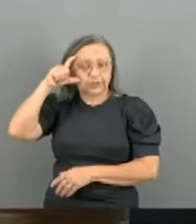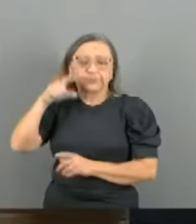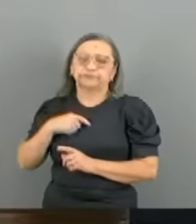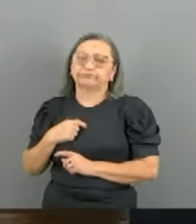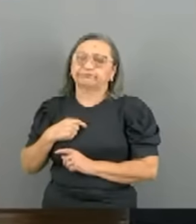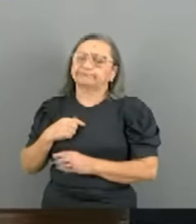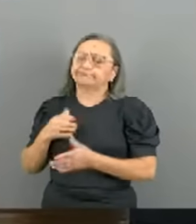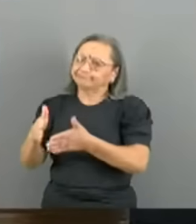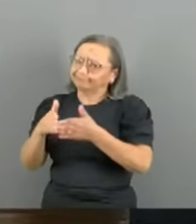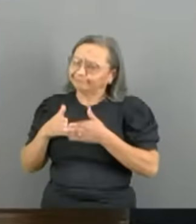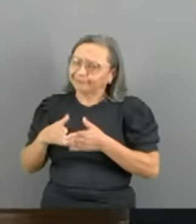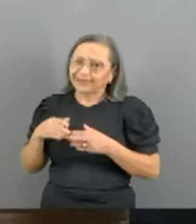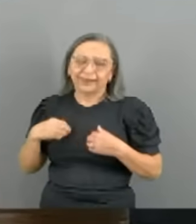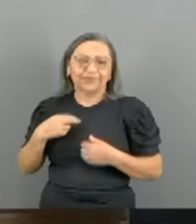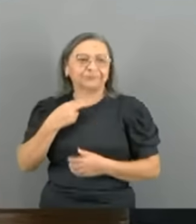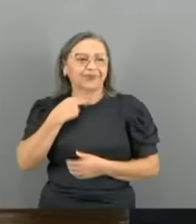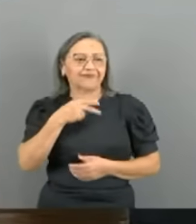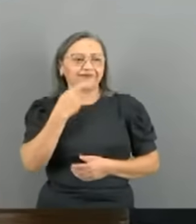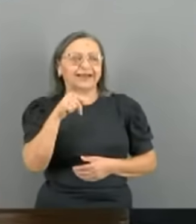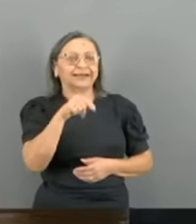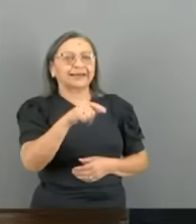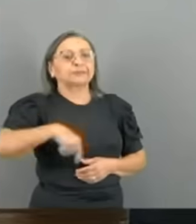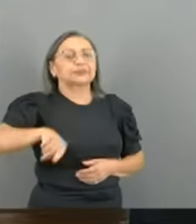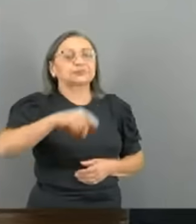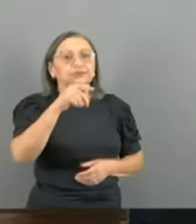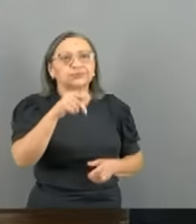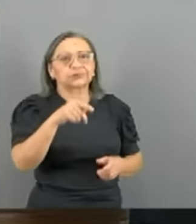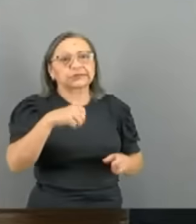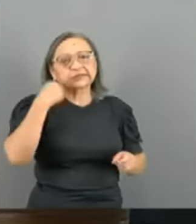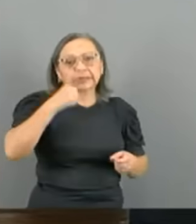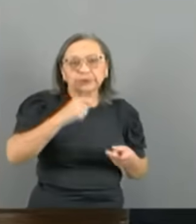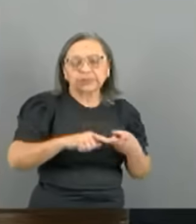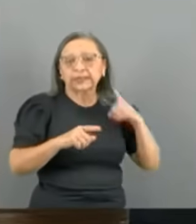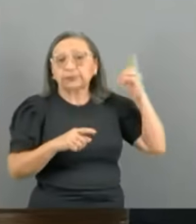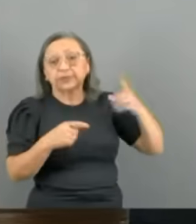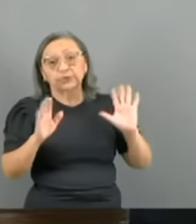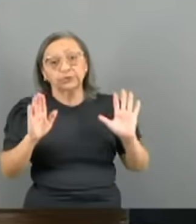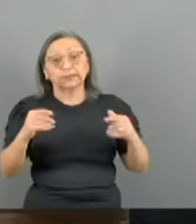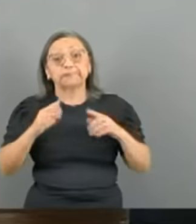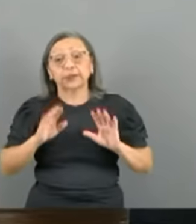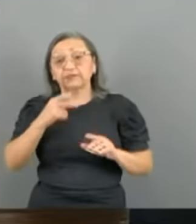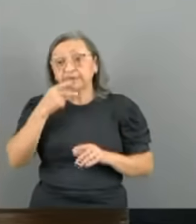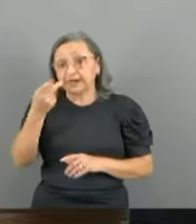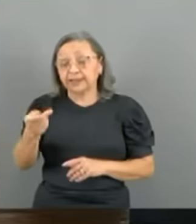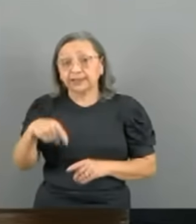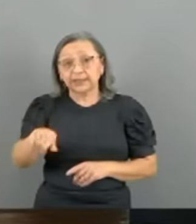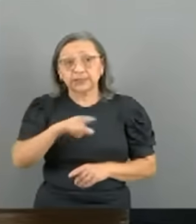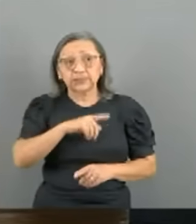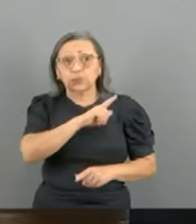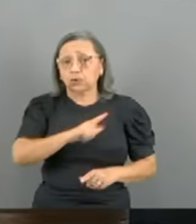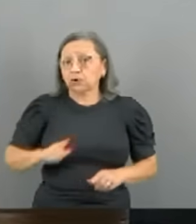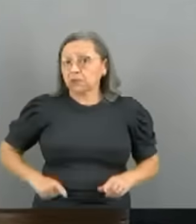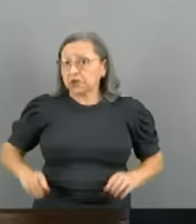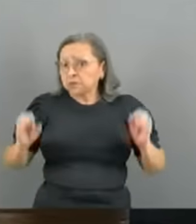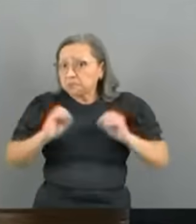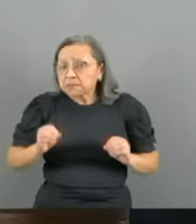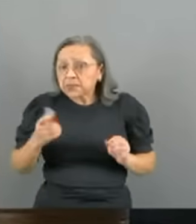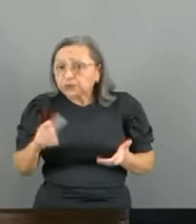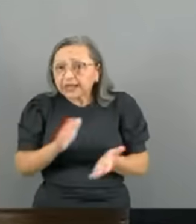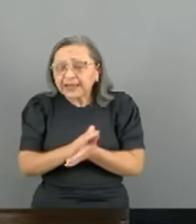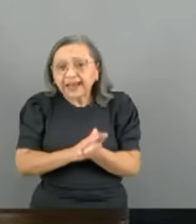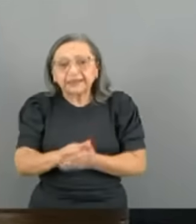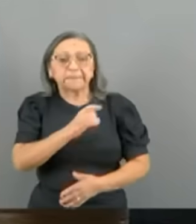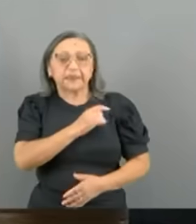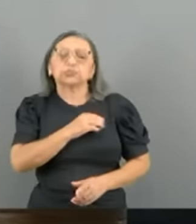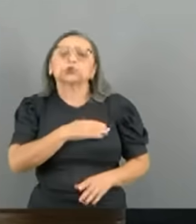exatamente dizer isso, que eu não posso falar aqui pelos senadores e pelos deputados. O que eu posso dizer é que esse é um governo que não tem medo. É um governo que mandou